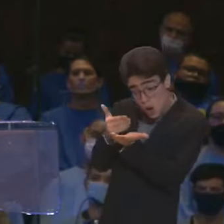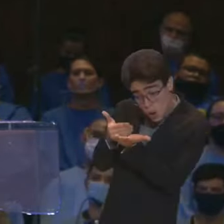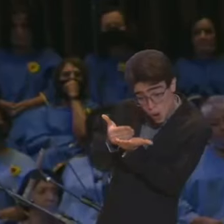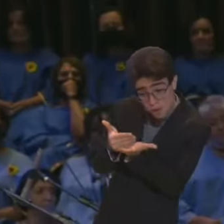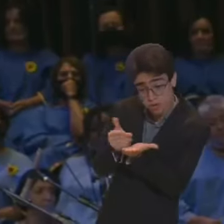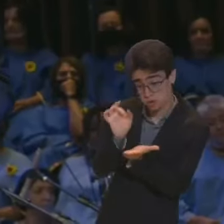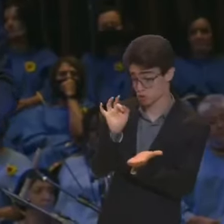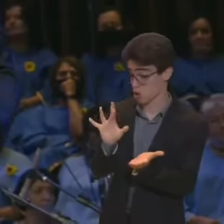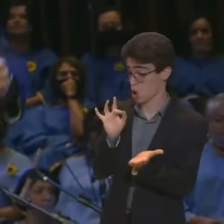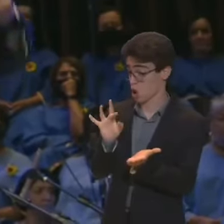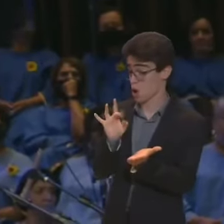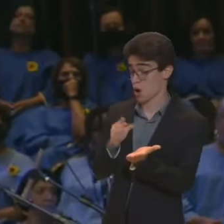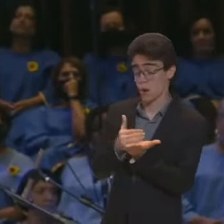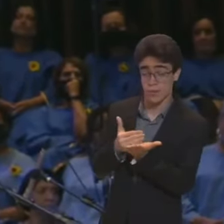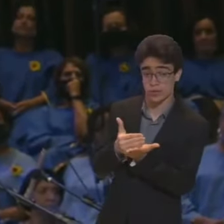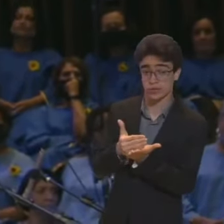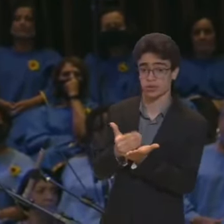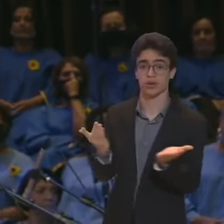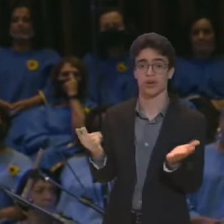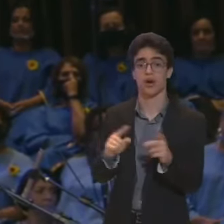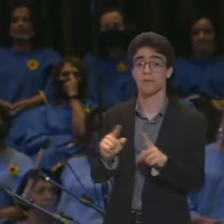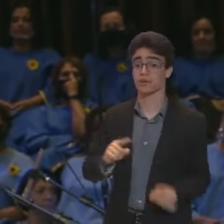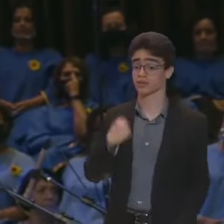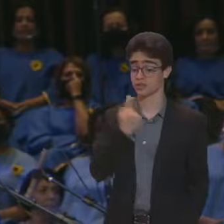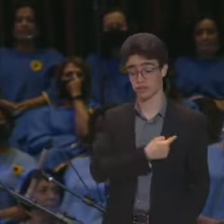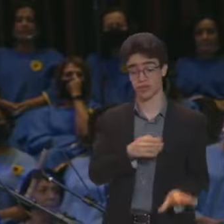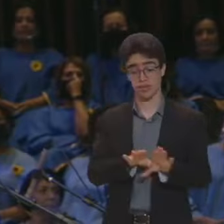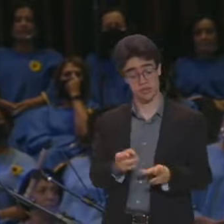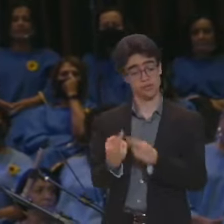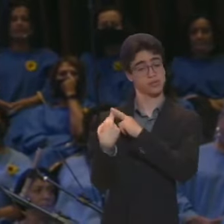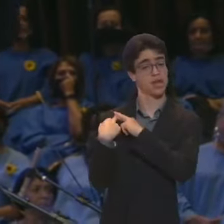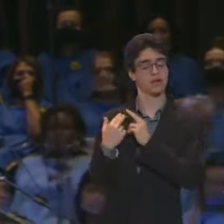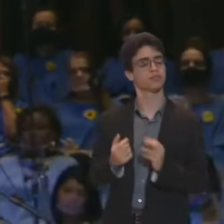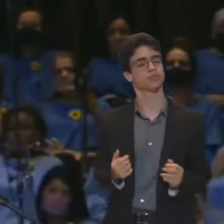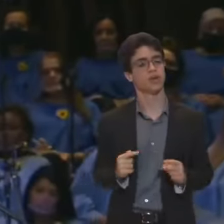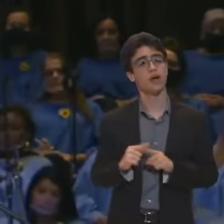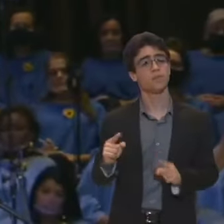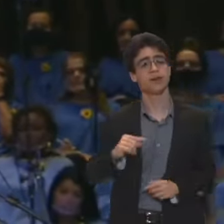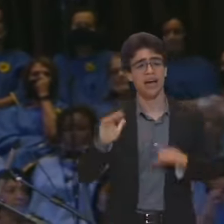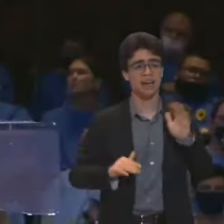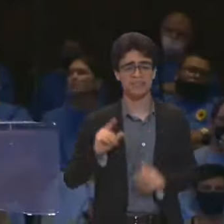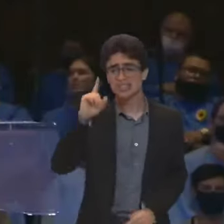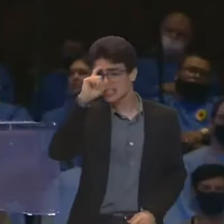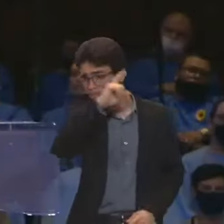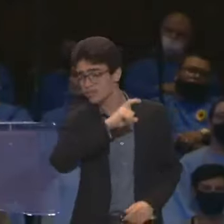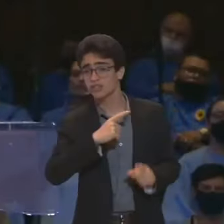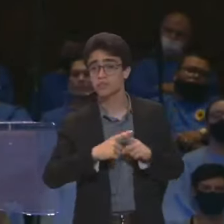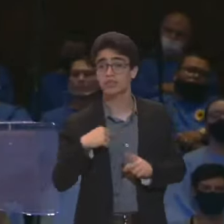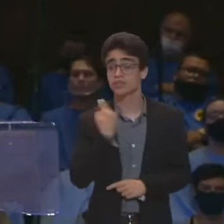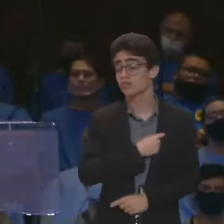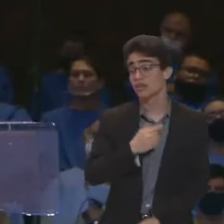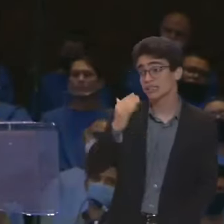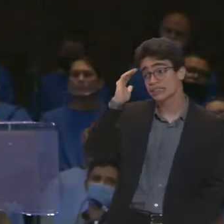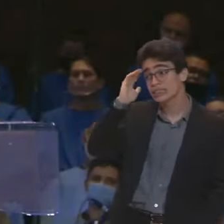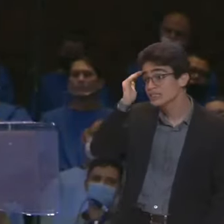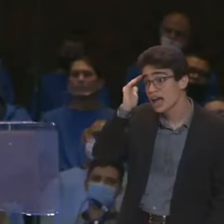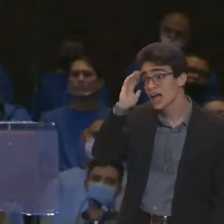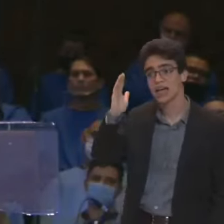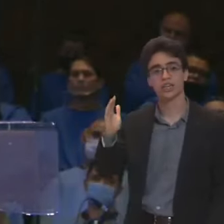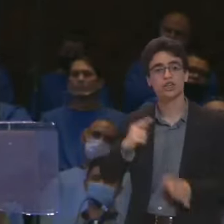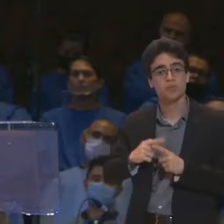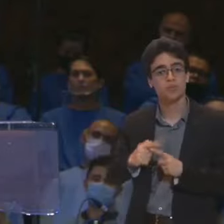fazer e a ensinar. Agora, a grande dificuldade é a gente entender que esta obra que eu